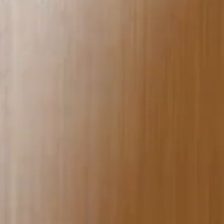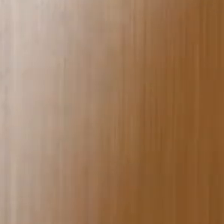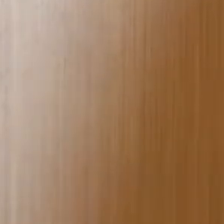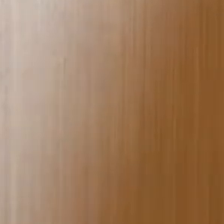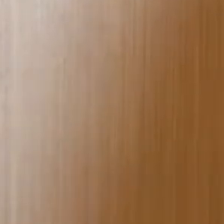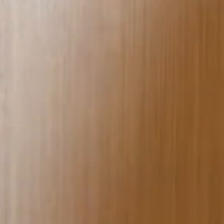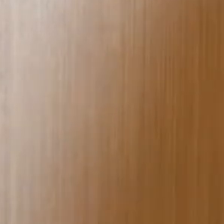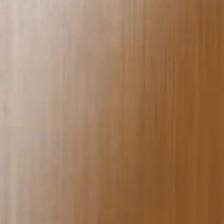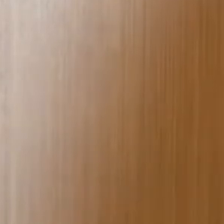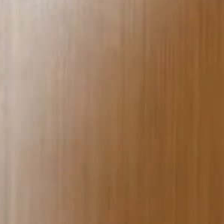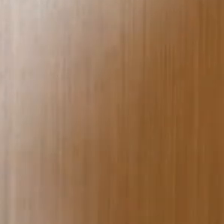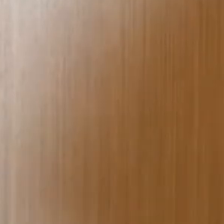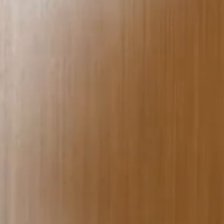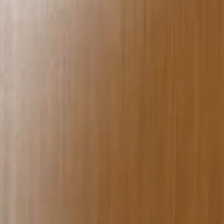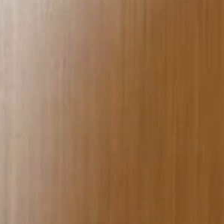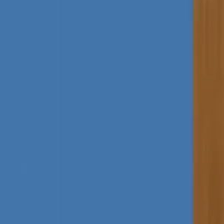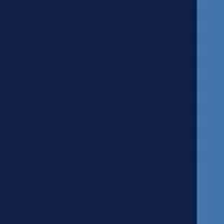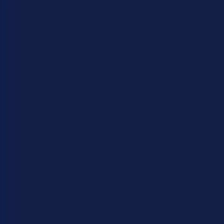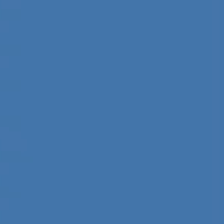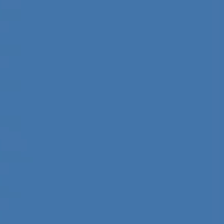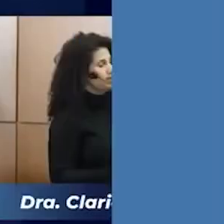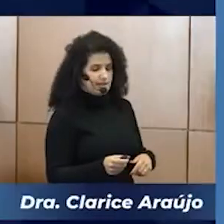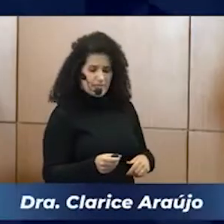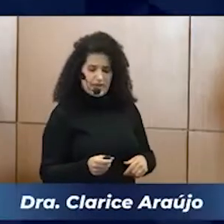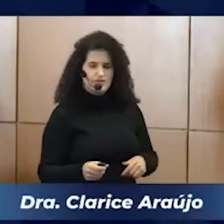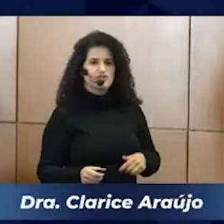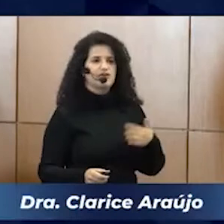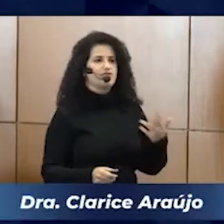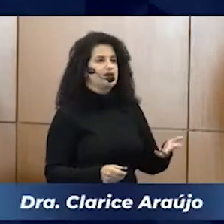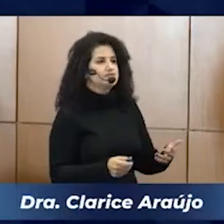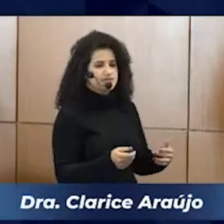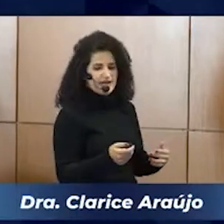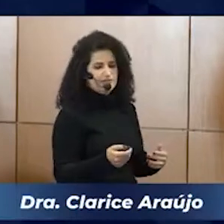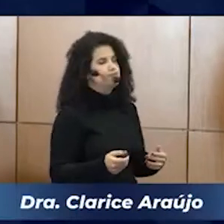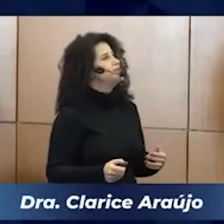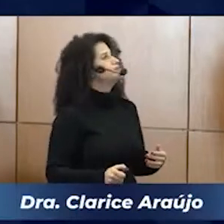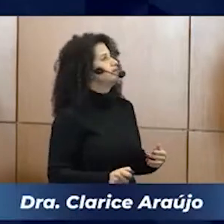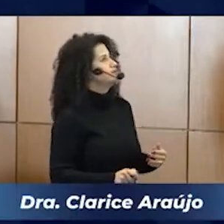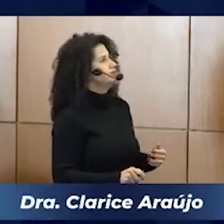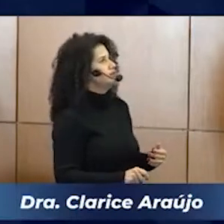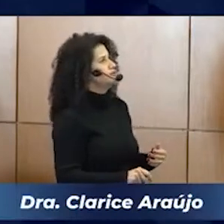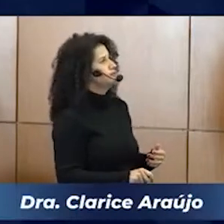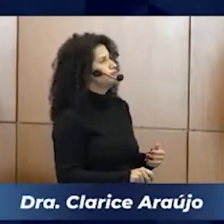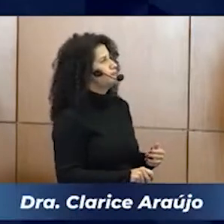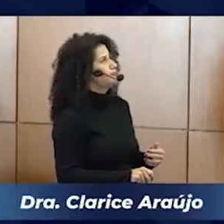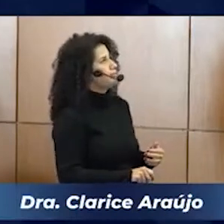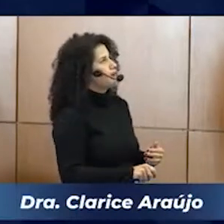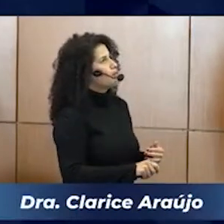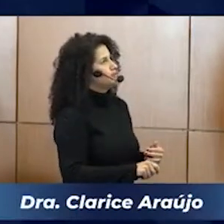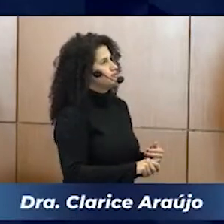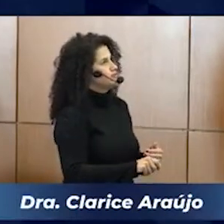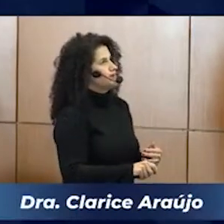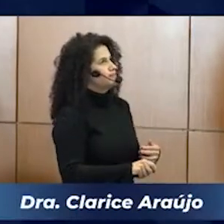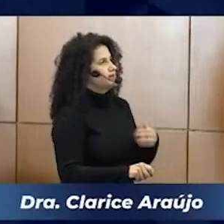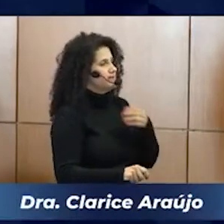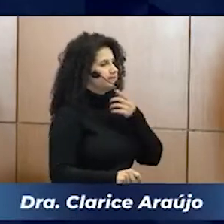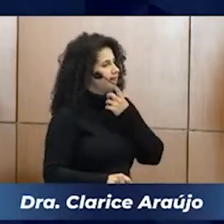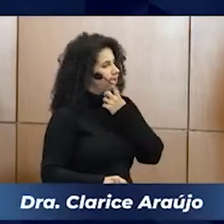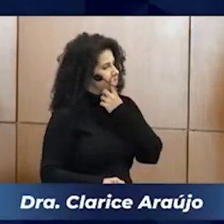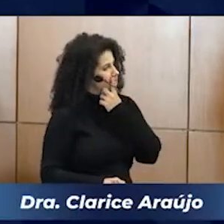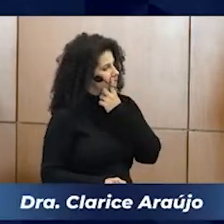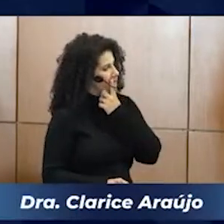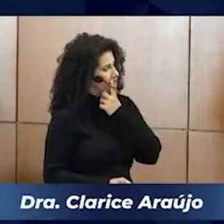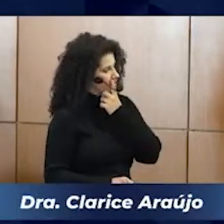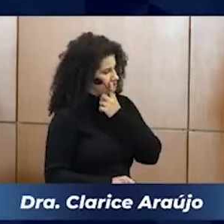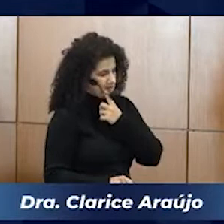Tá? A gente tem que ver isso, só que também a gente tem vários desafios, né, gente? Quando a gente vai